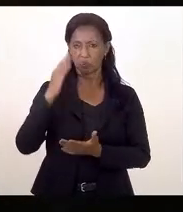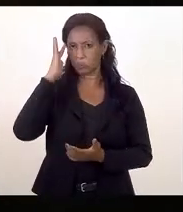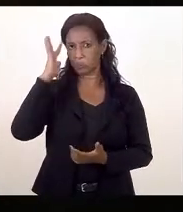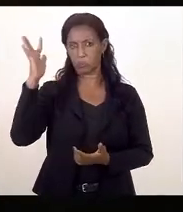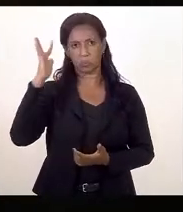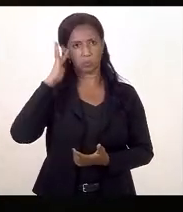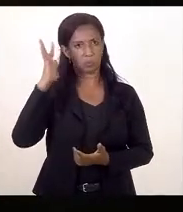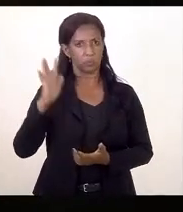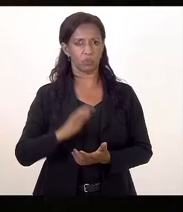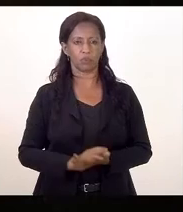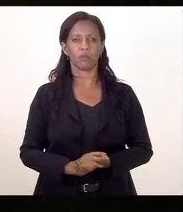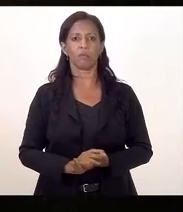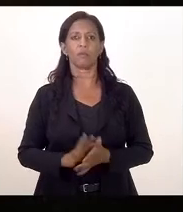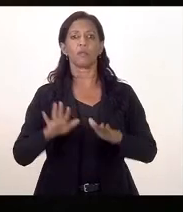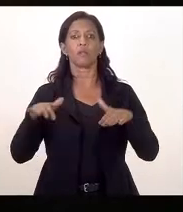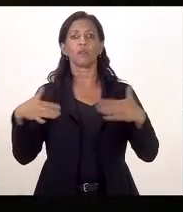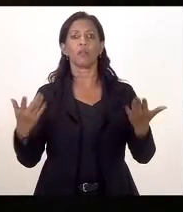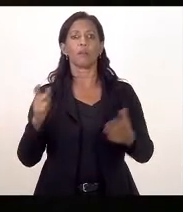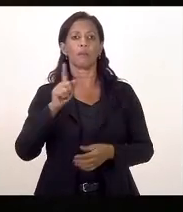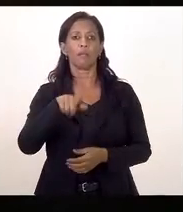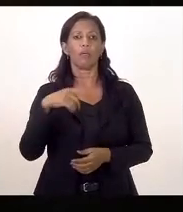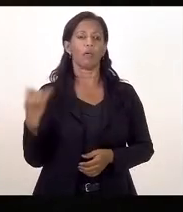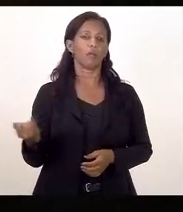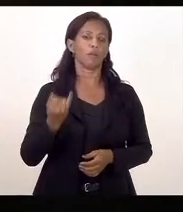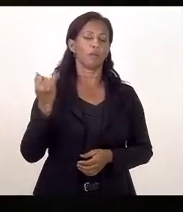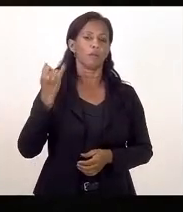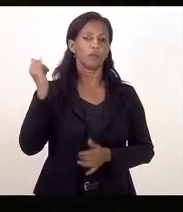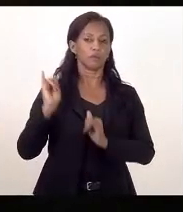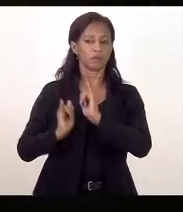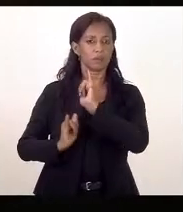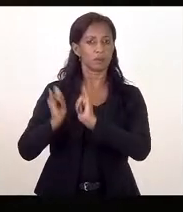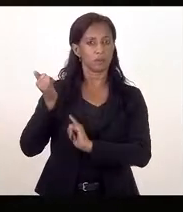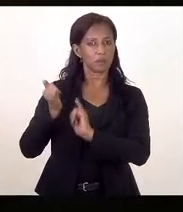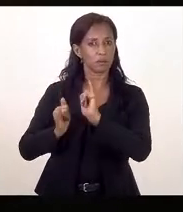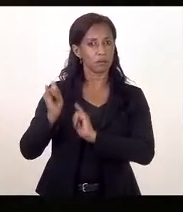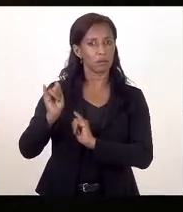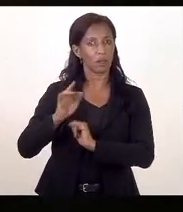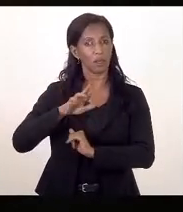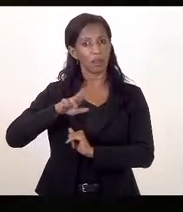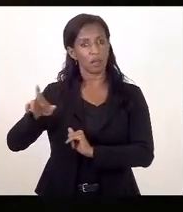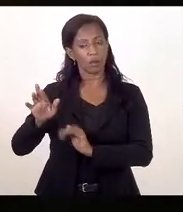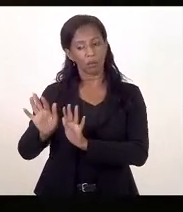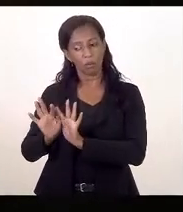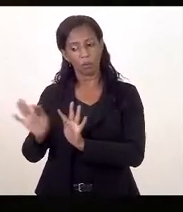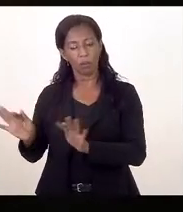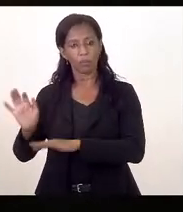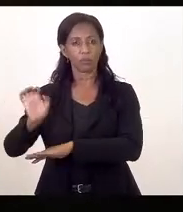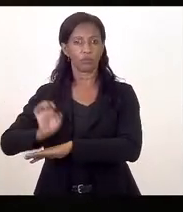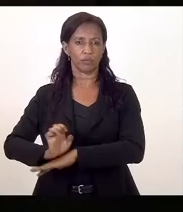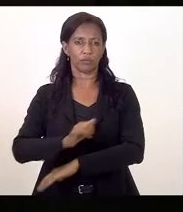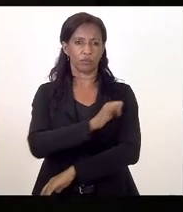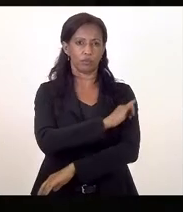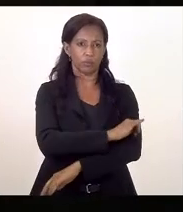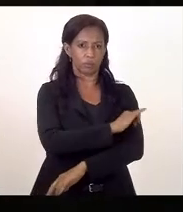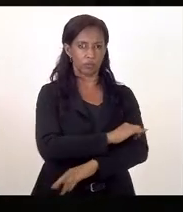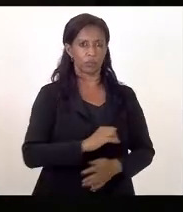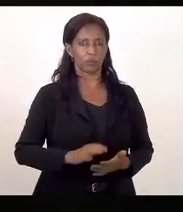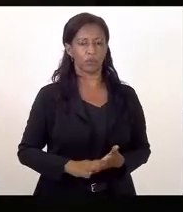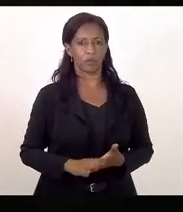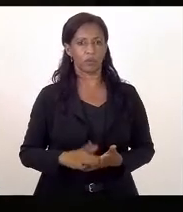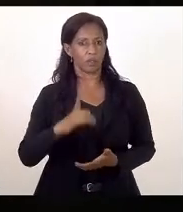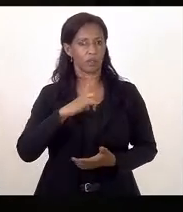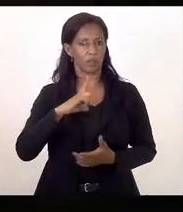tamanha é a importância dessa indústria não apenas para o Estado do Rio de Janeiro, que